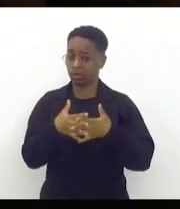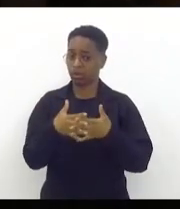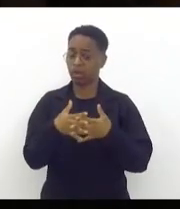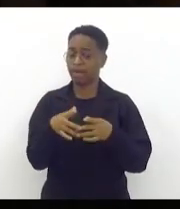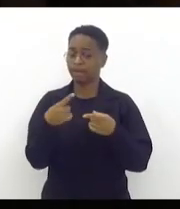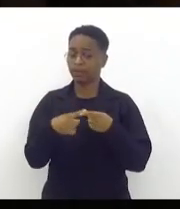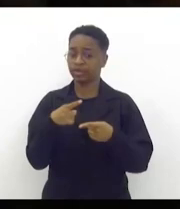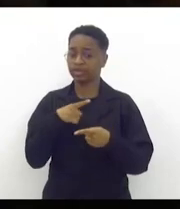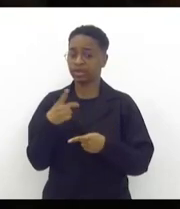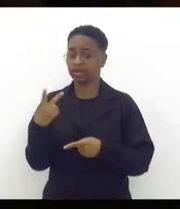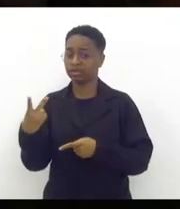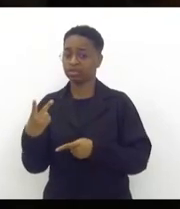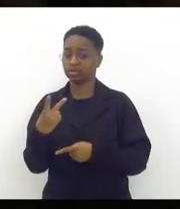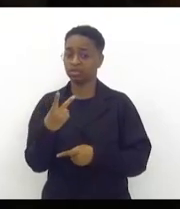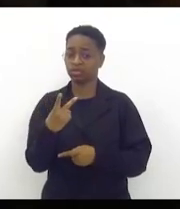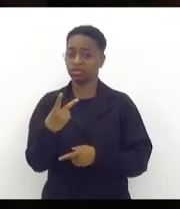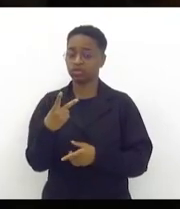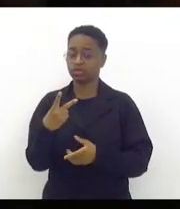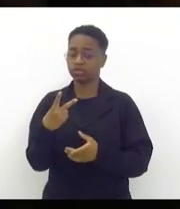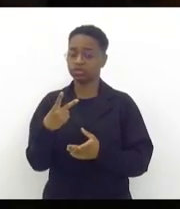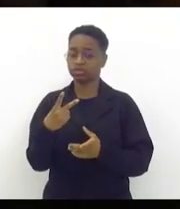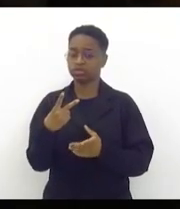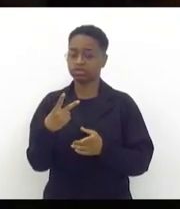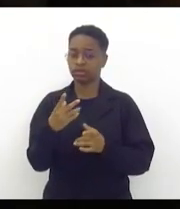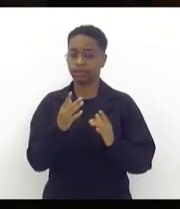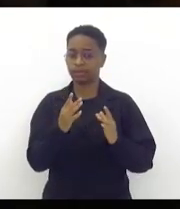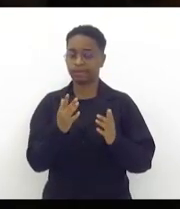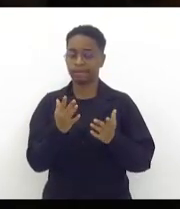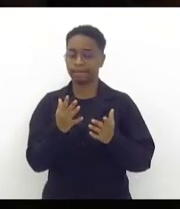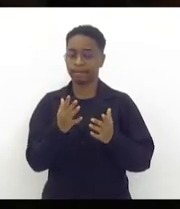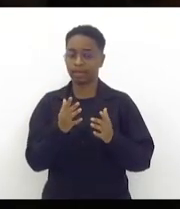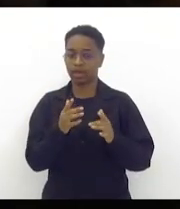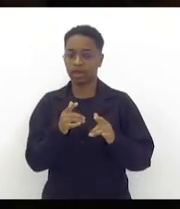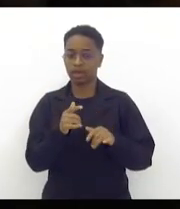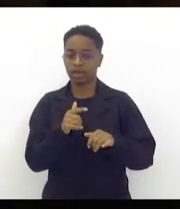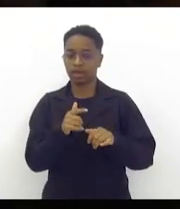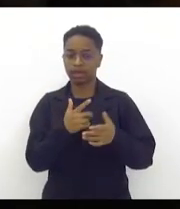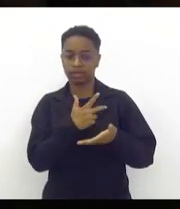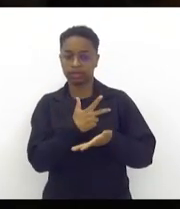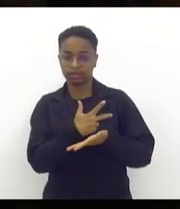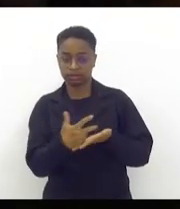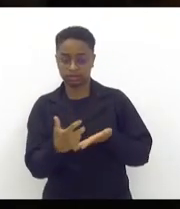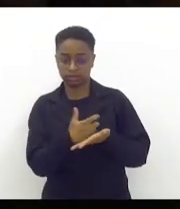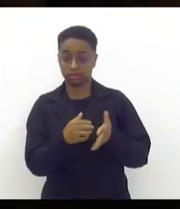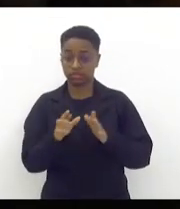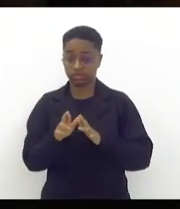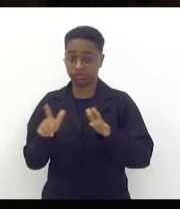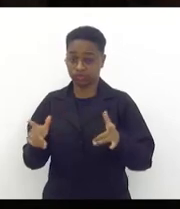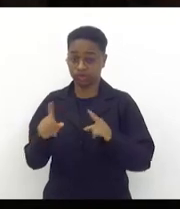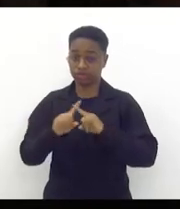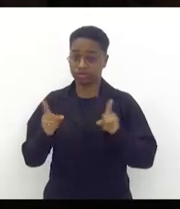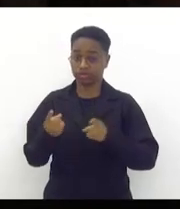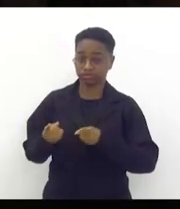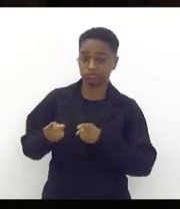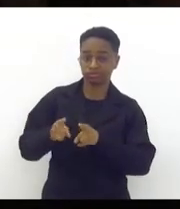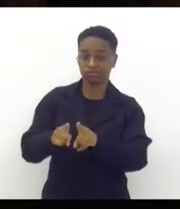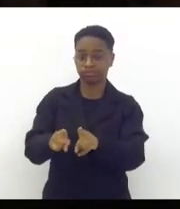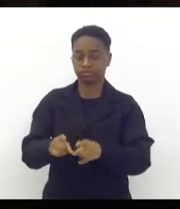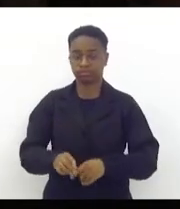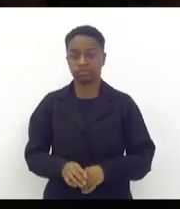ter dois regimes simultâneo convivendo. E depois desses